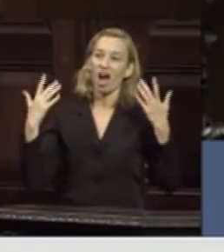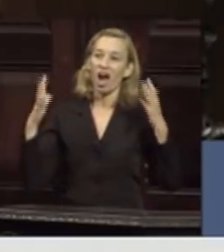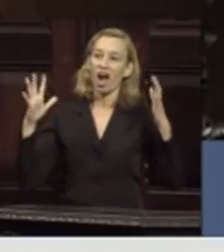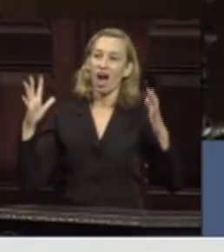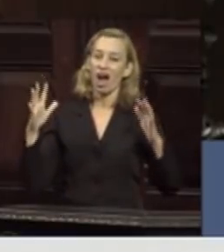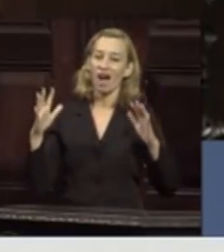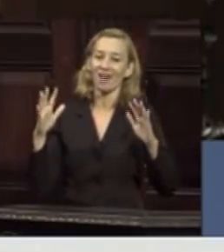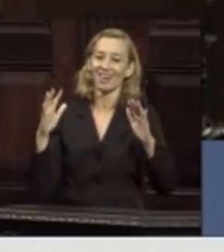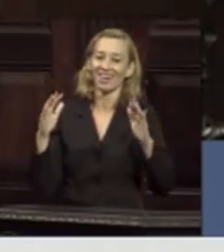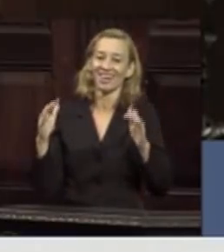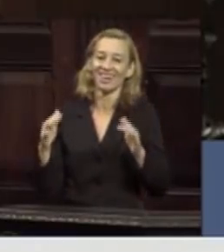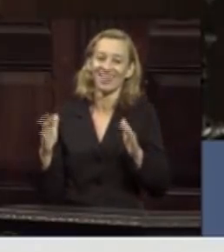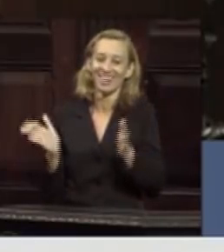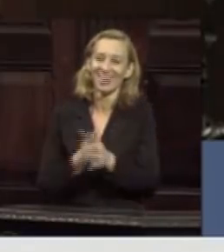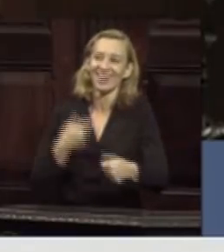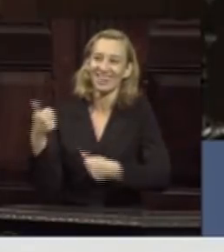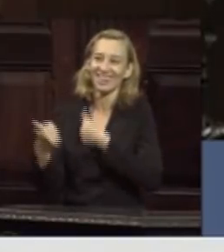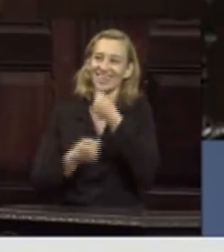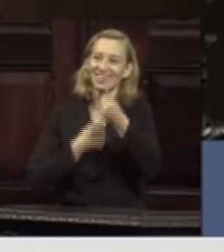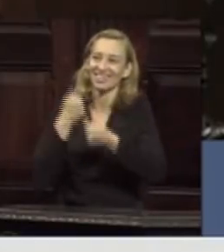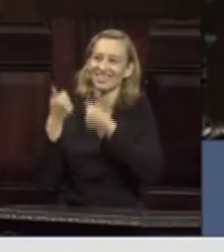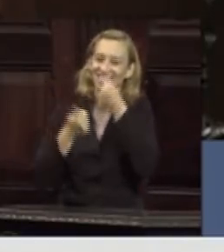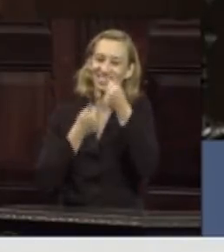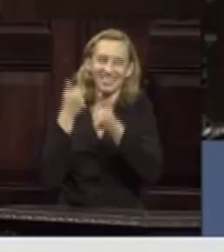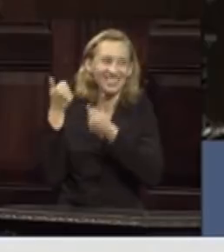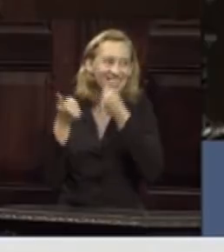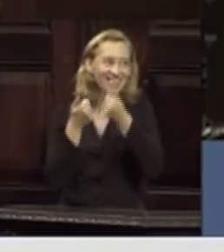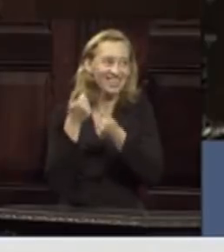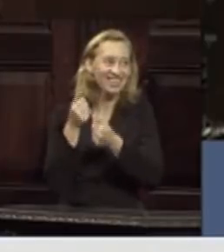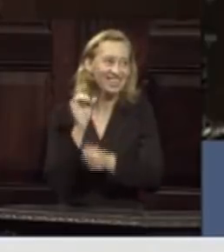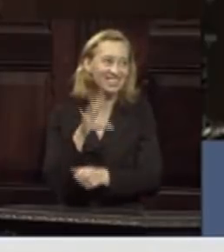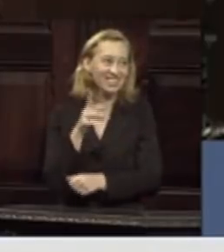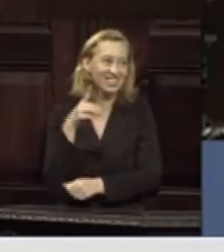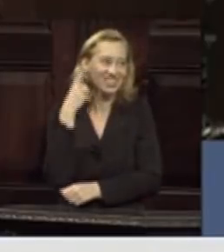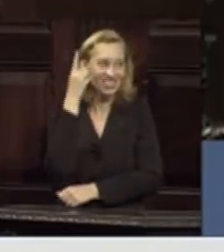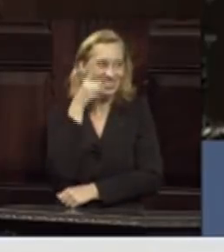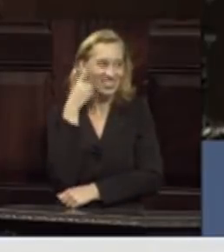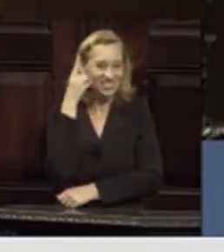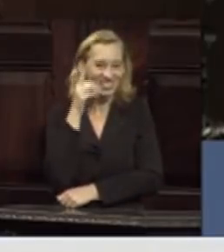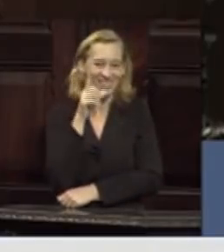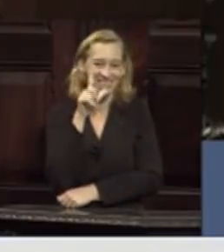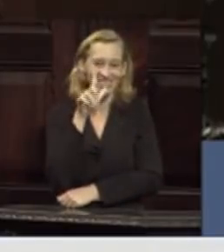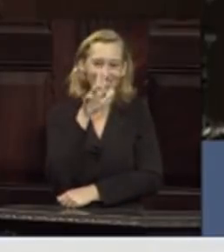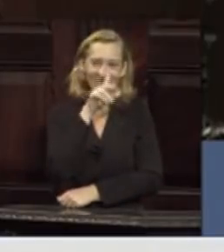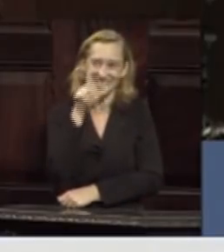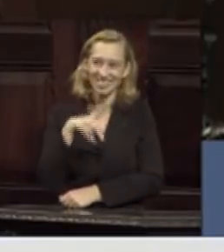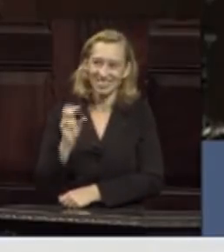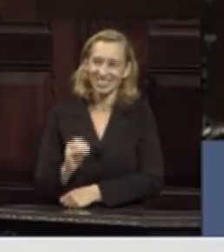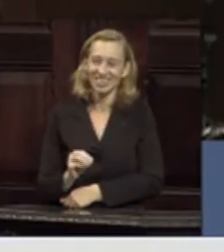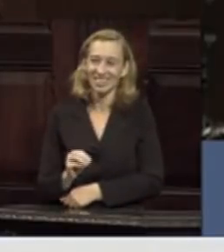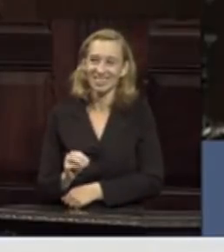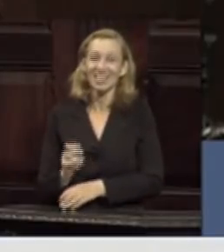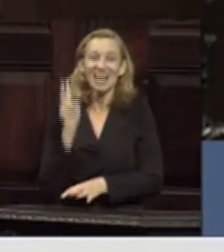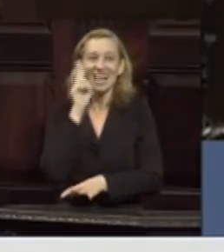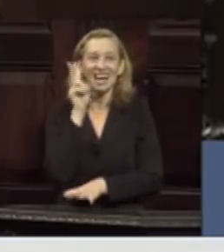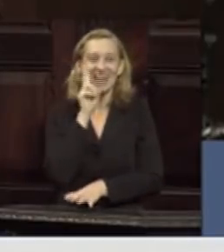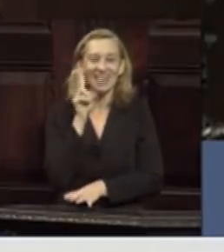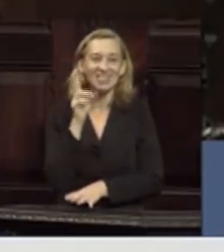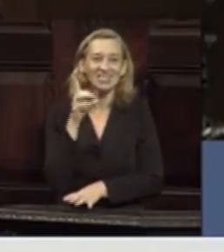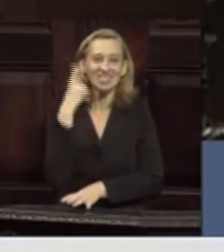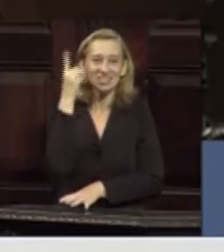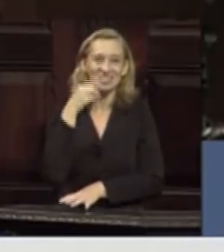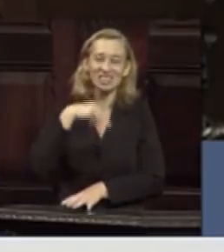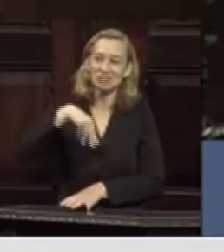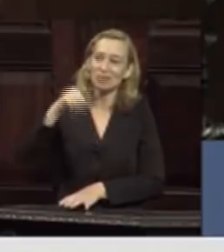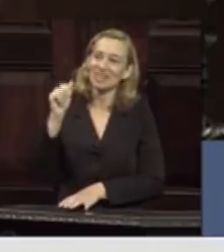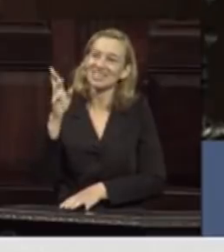é um momento, deputado Luiz Paulo. Deputado Luiz Paulo, nesse momento, me lembra o deputado Marcelo Freixo, quando me chamou a atenção do nome